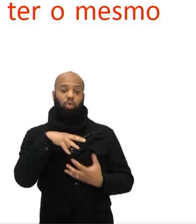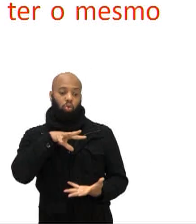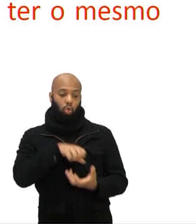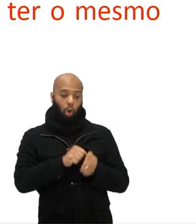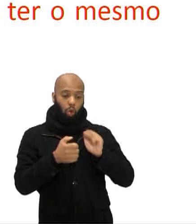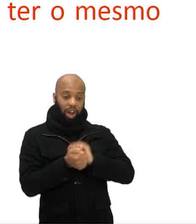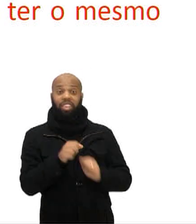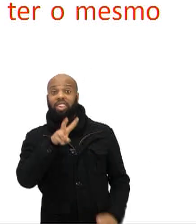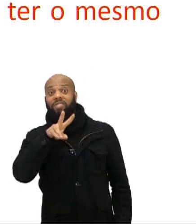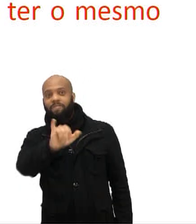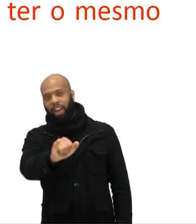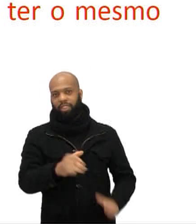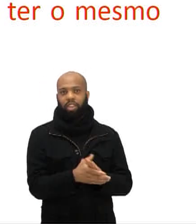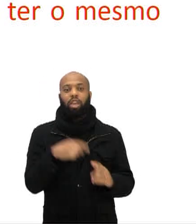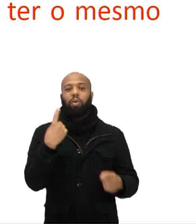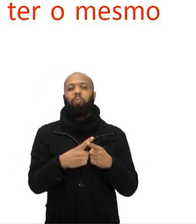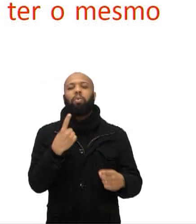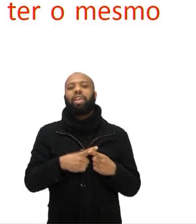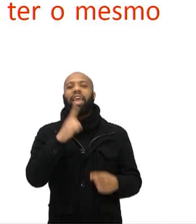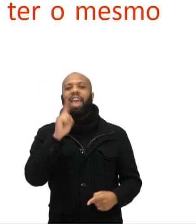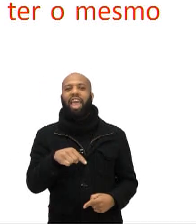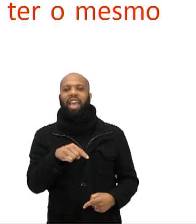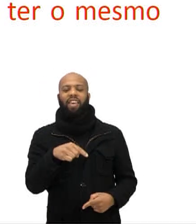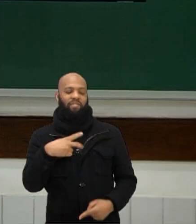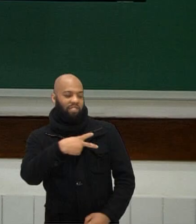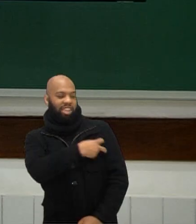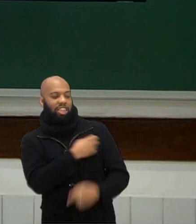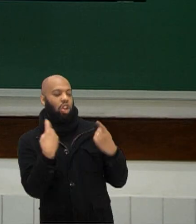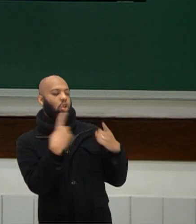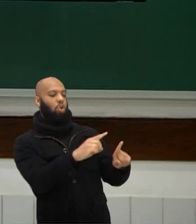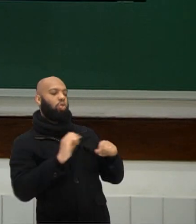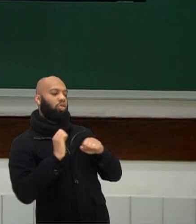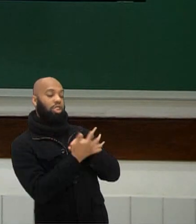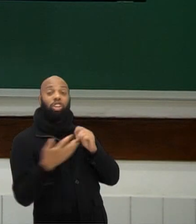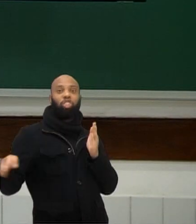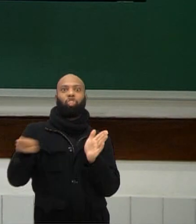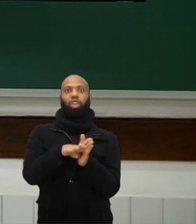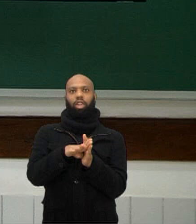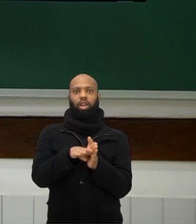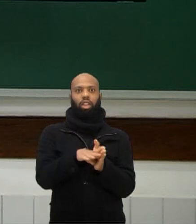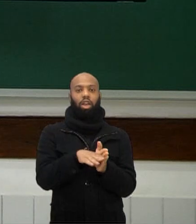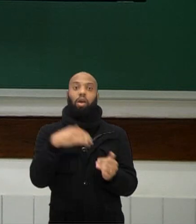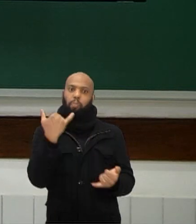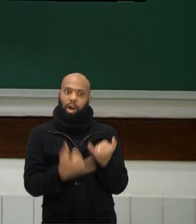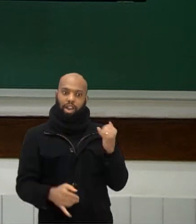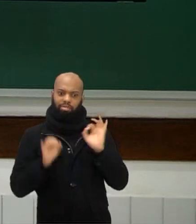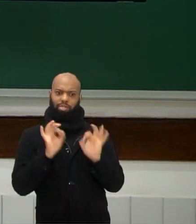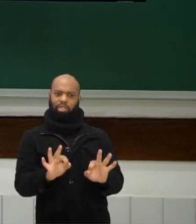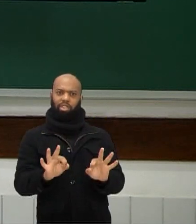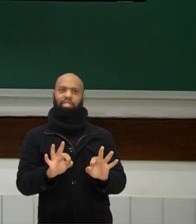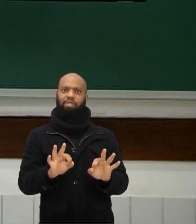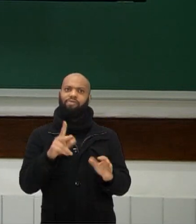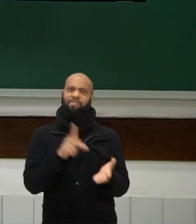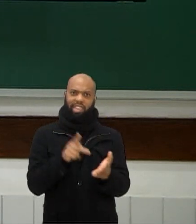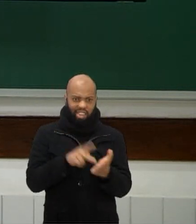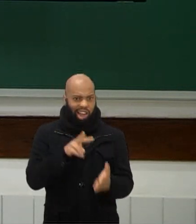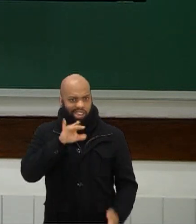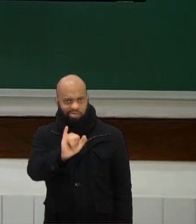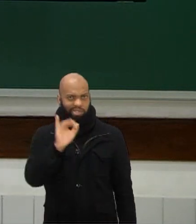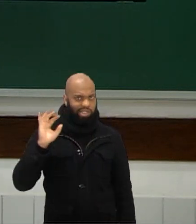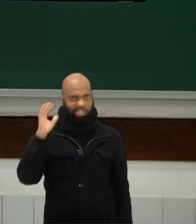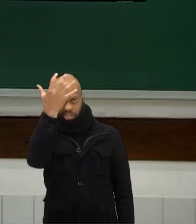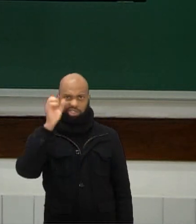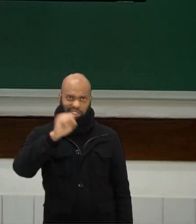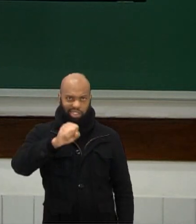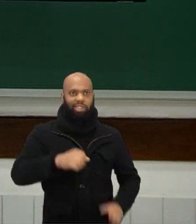ó, vacina contra o coronavírus chega. Então, eu tenho essa ideia de certeza concreta que isso realmente vai